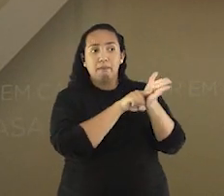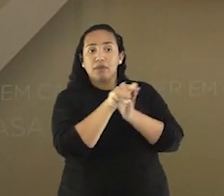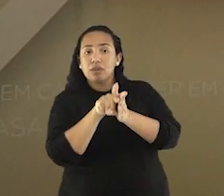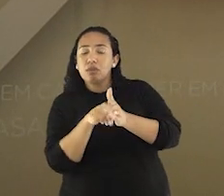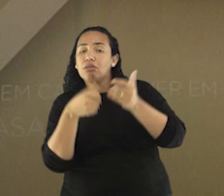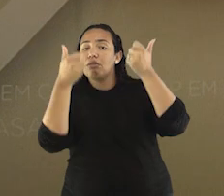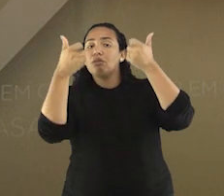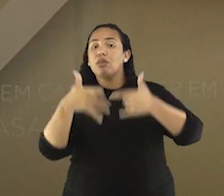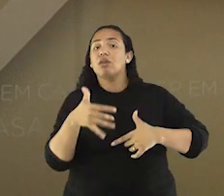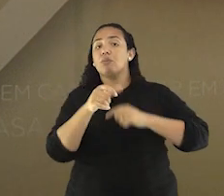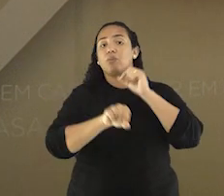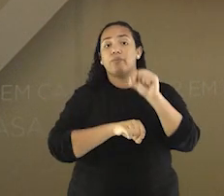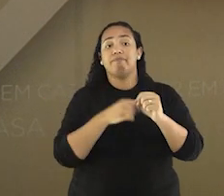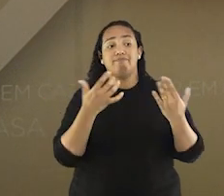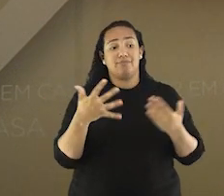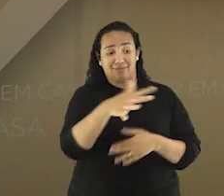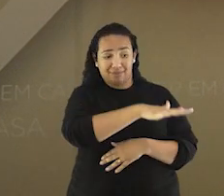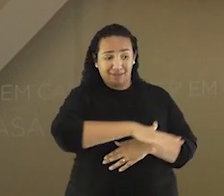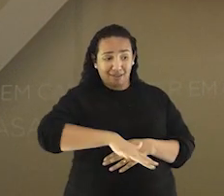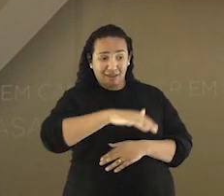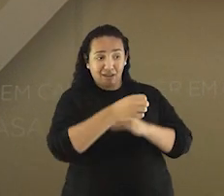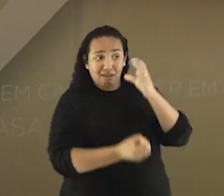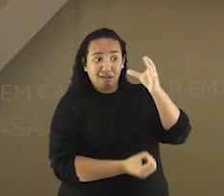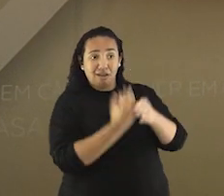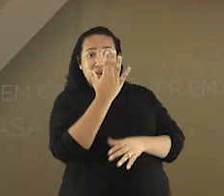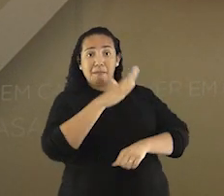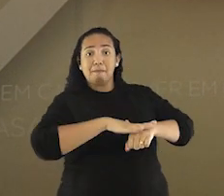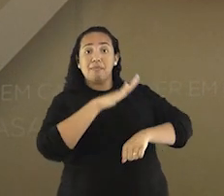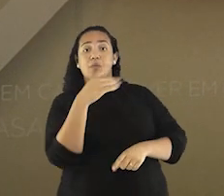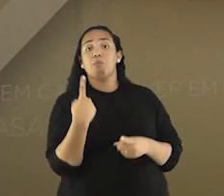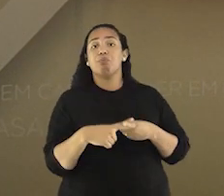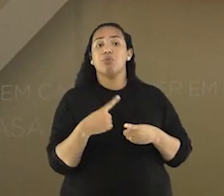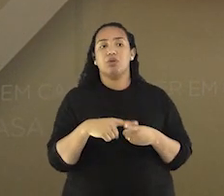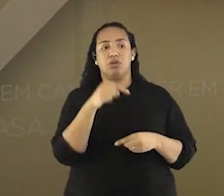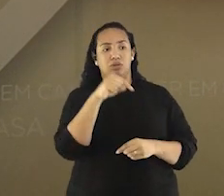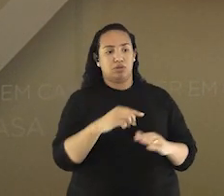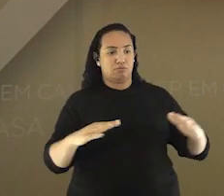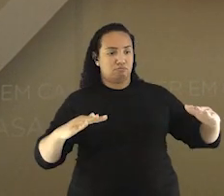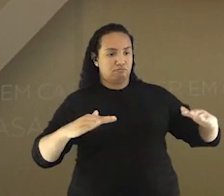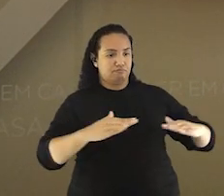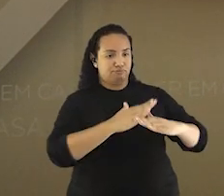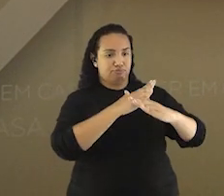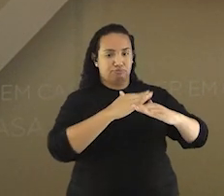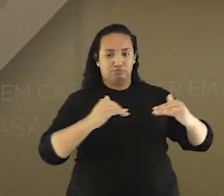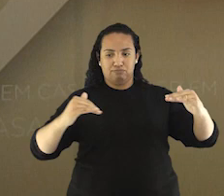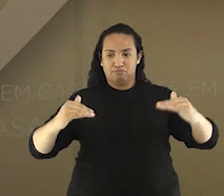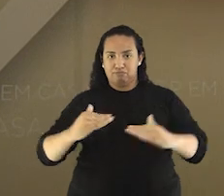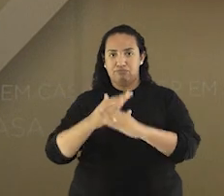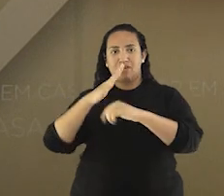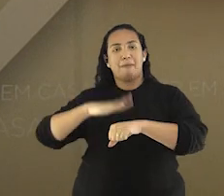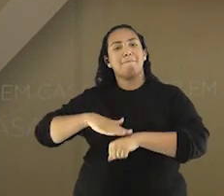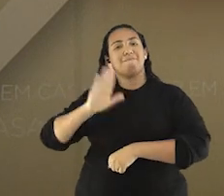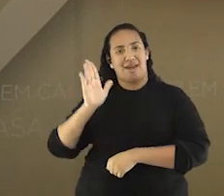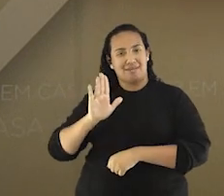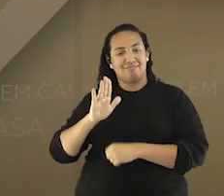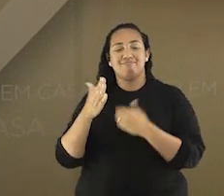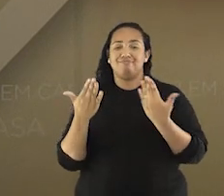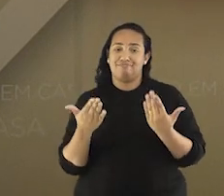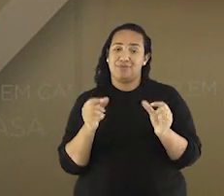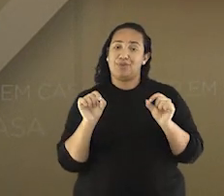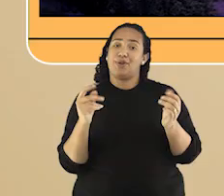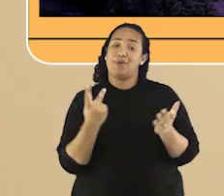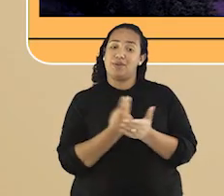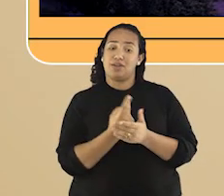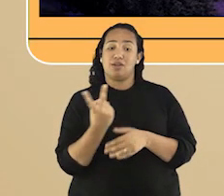mais propícios por serem zonas de encontro entre duas placas diferentes e por isso elas acabam entrando em atrito